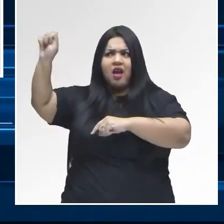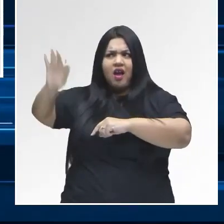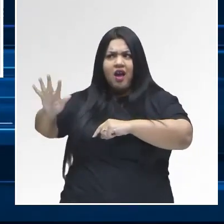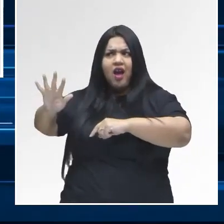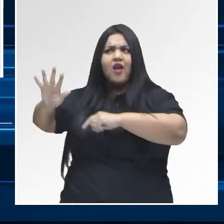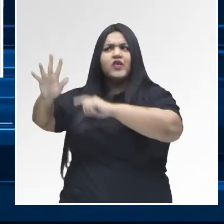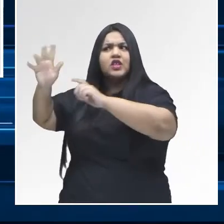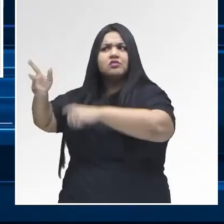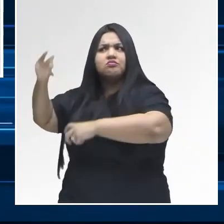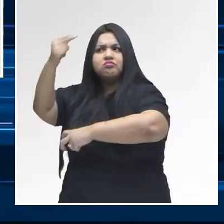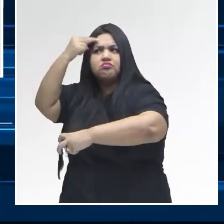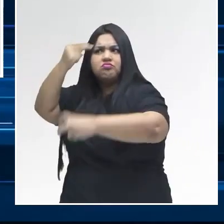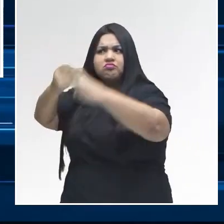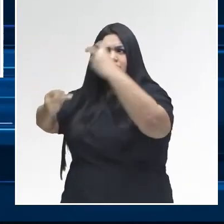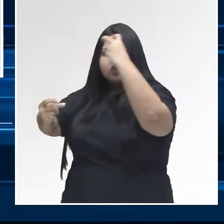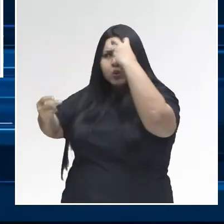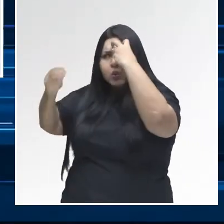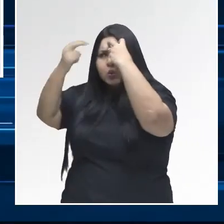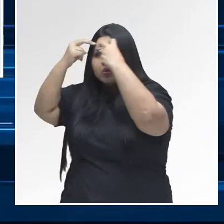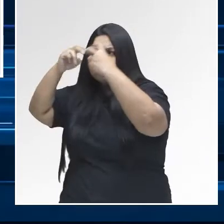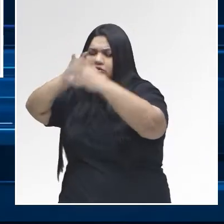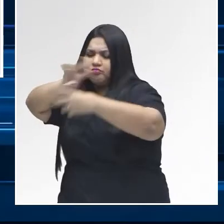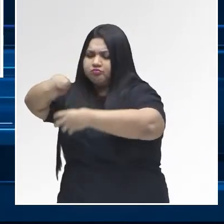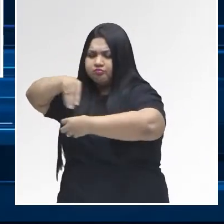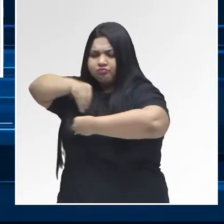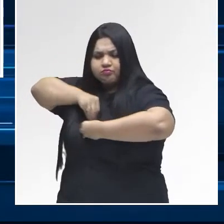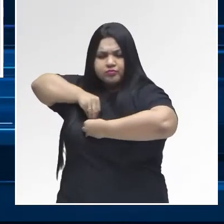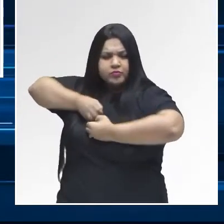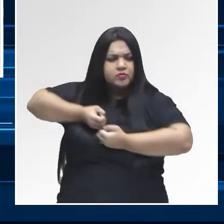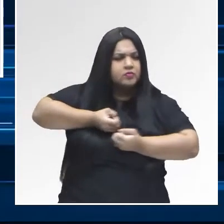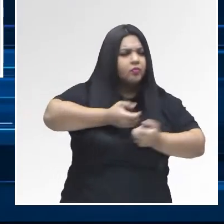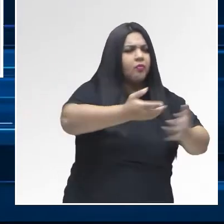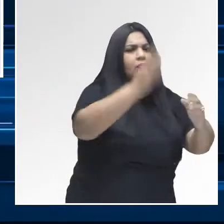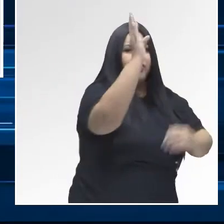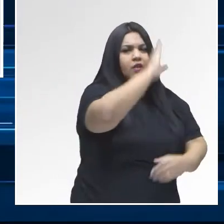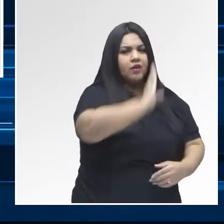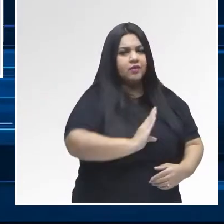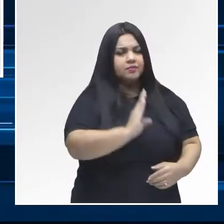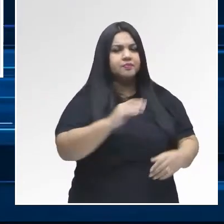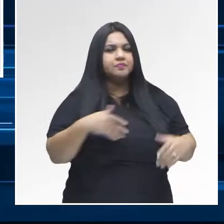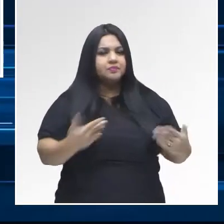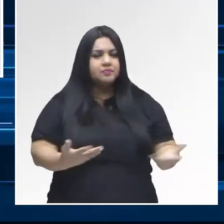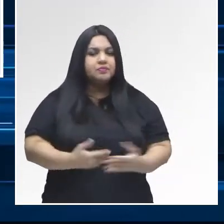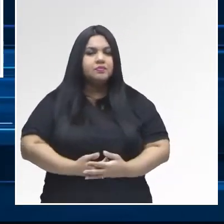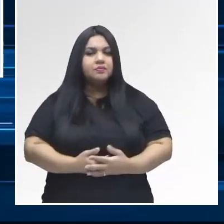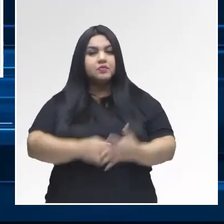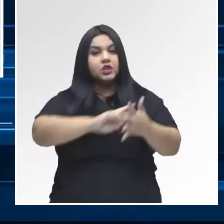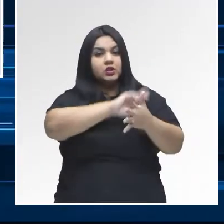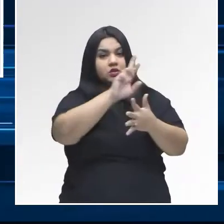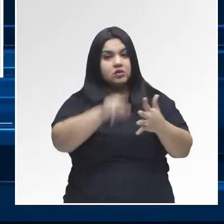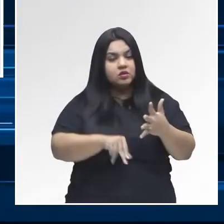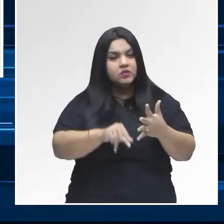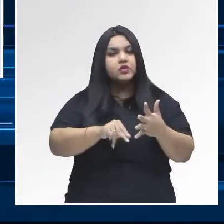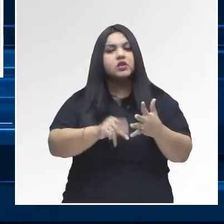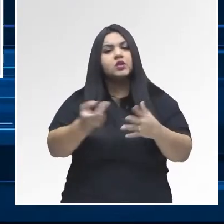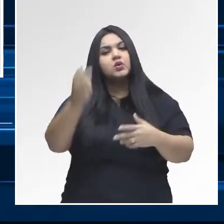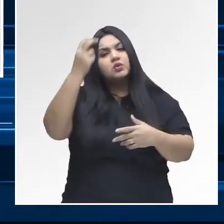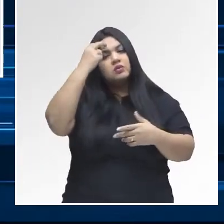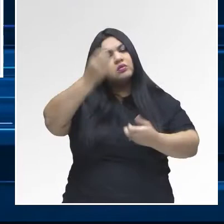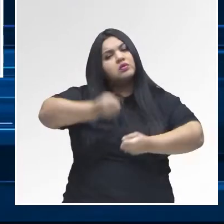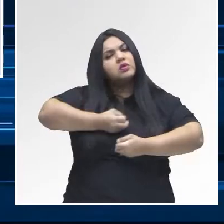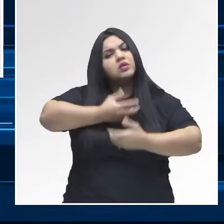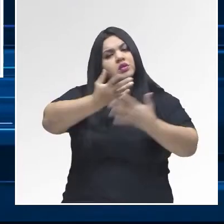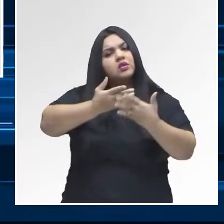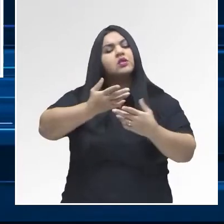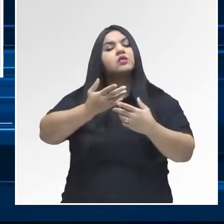origem, ok? Então, vamos lá, continuando com o nosso texto. Então, a diversidade cultural africana manifestou-se